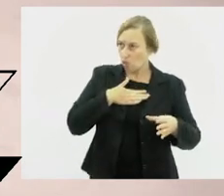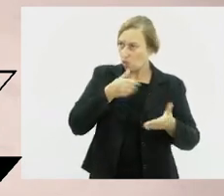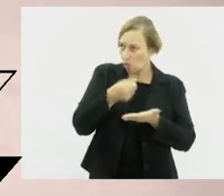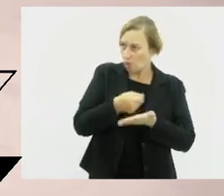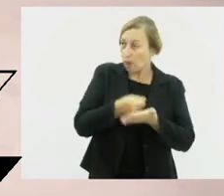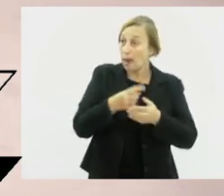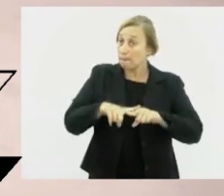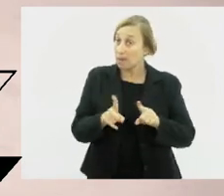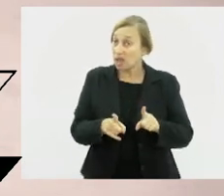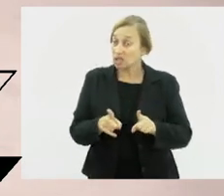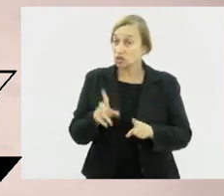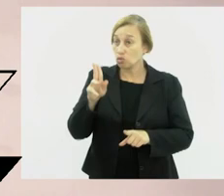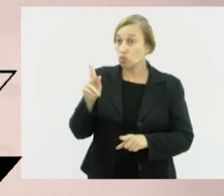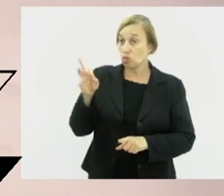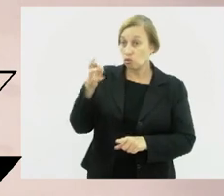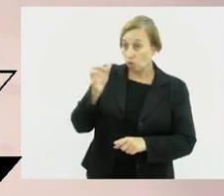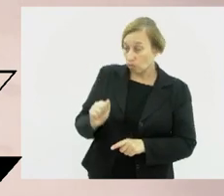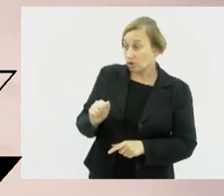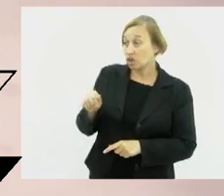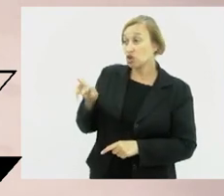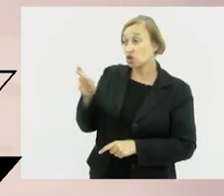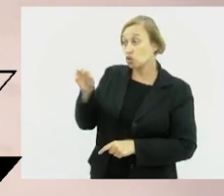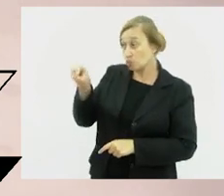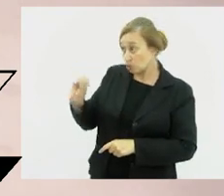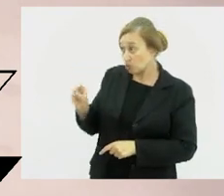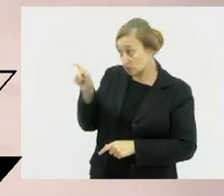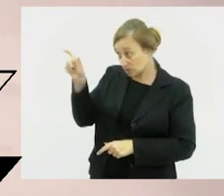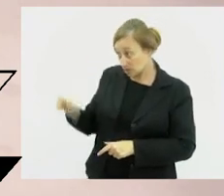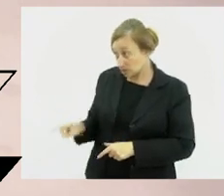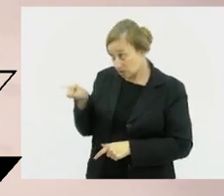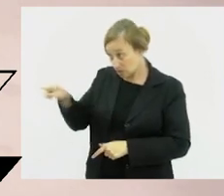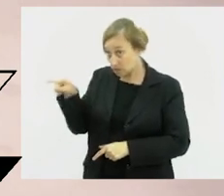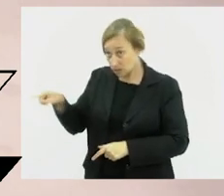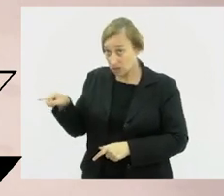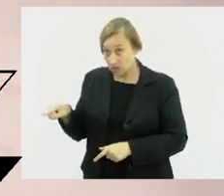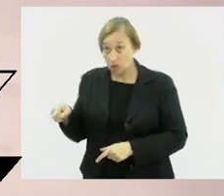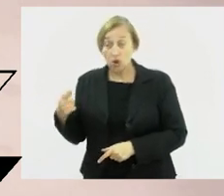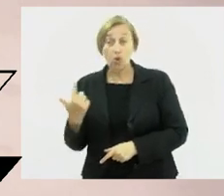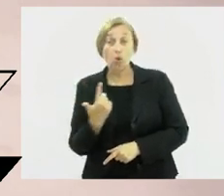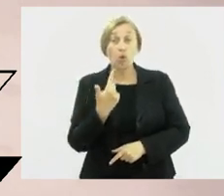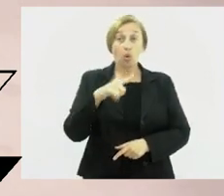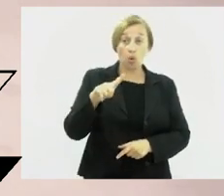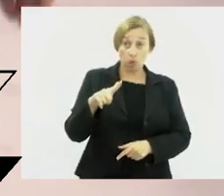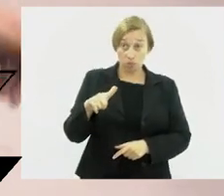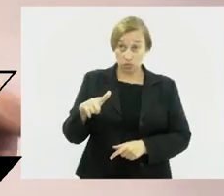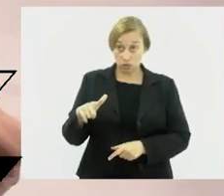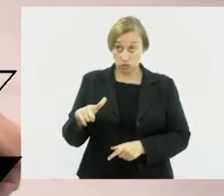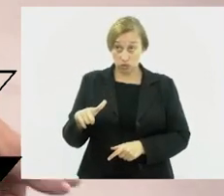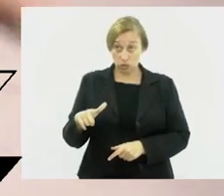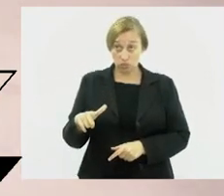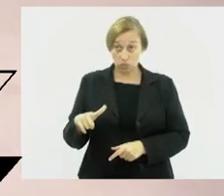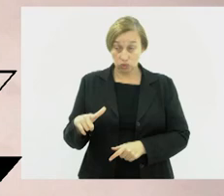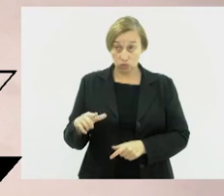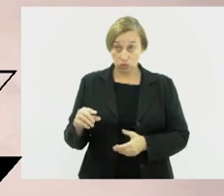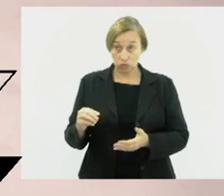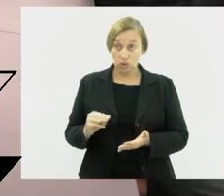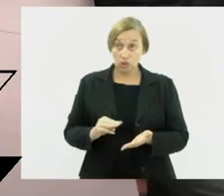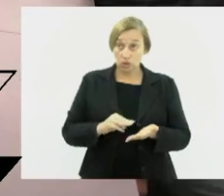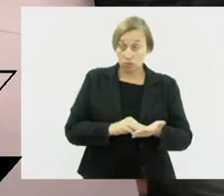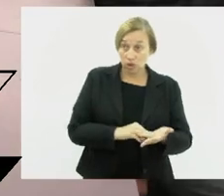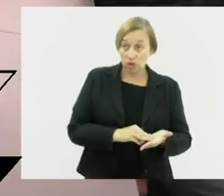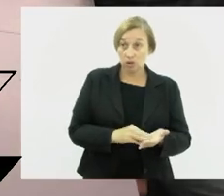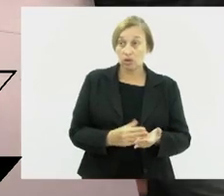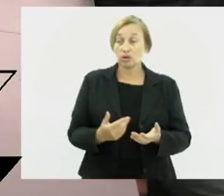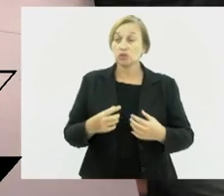Porém, como UPRA, e o Bruno está ali também para isso, e os nossos outros integrantes que hoje não puderam vir, nós estamos